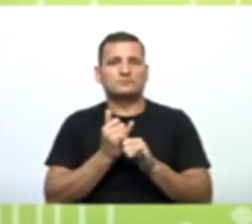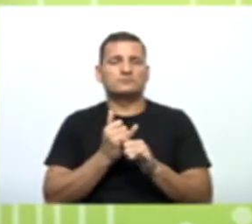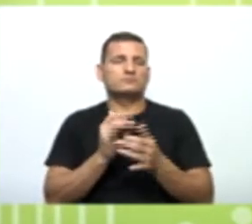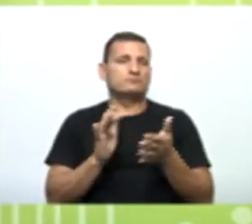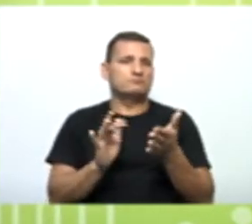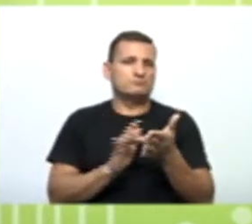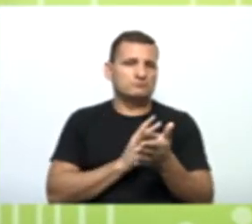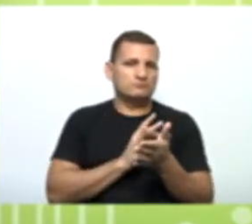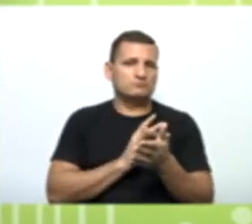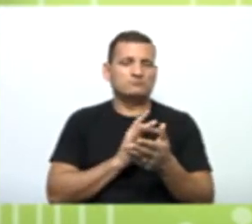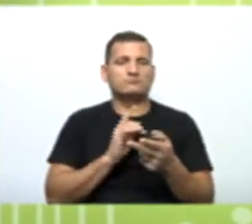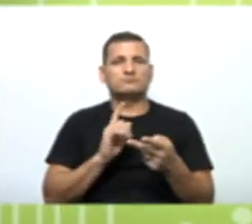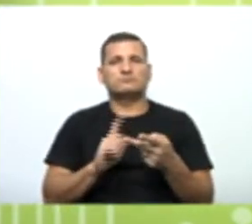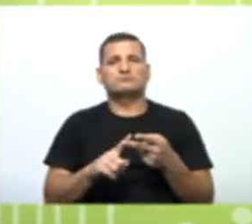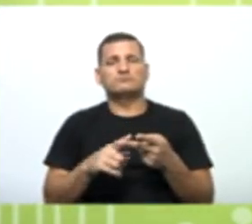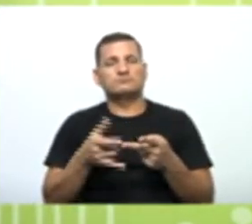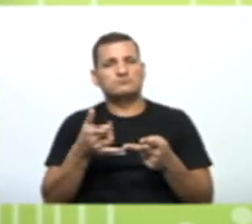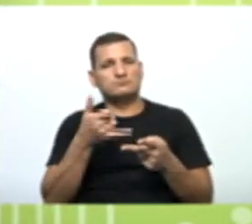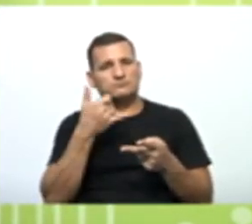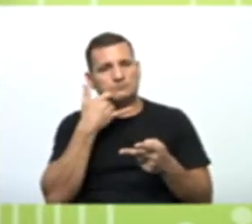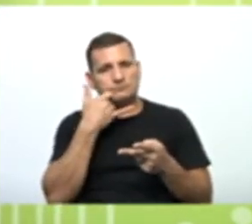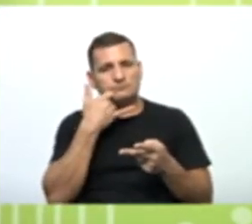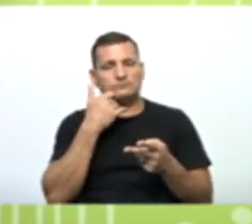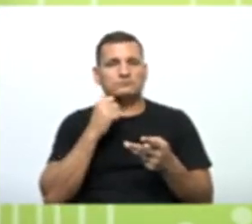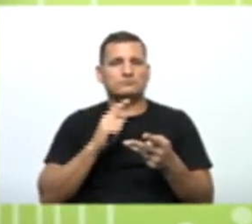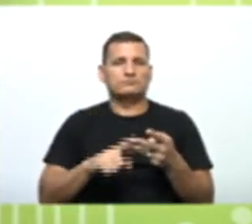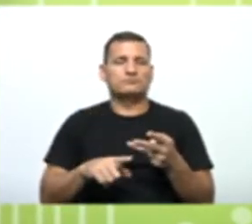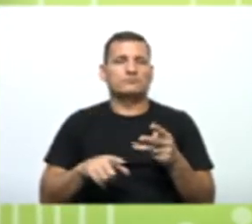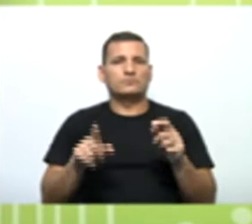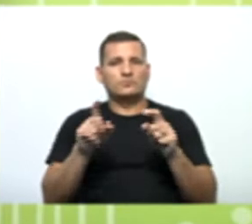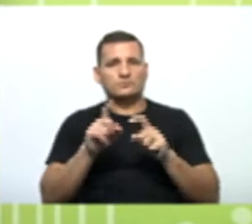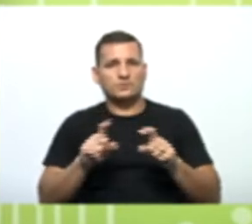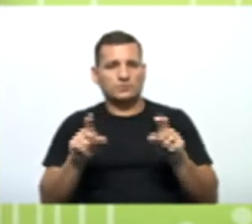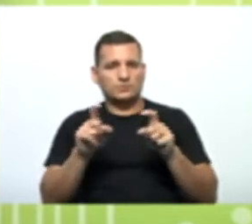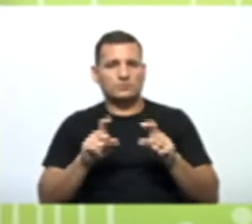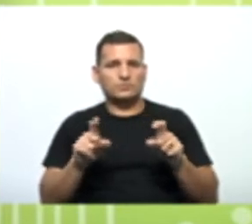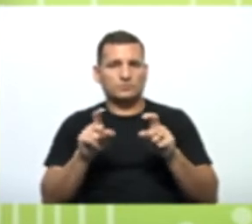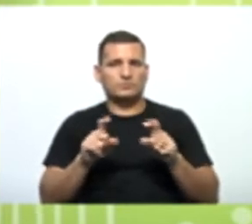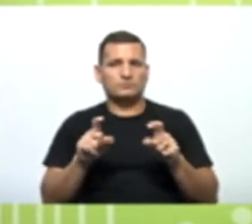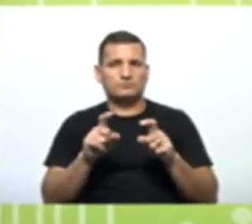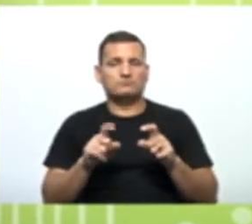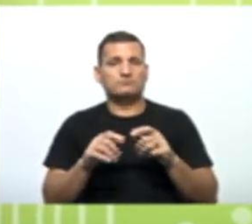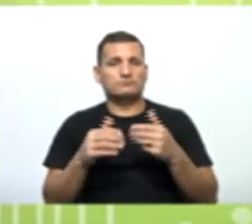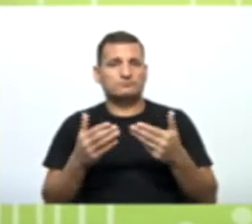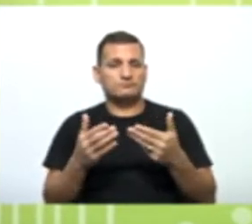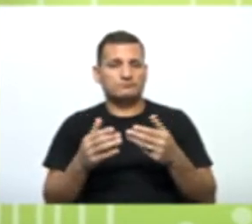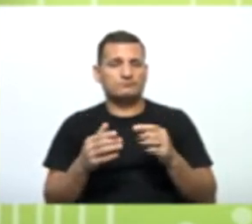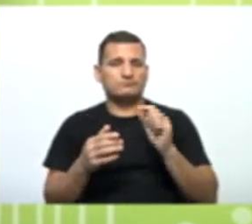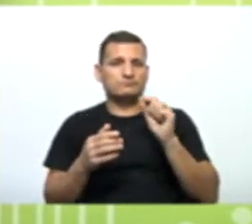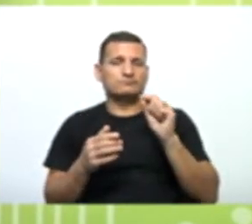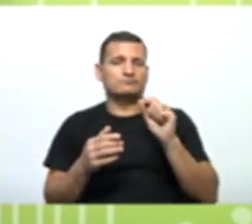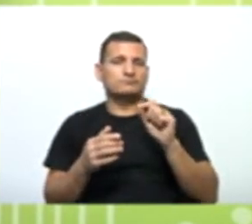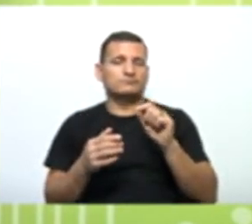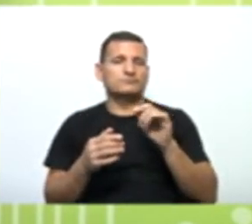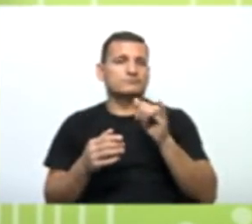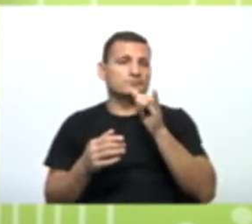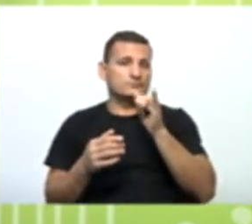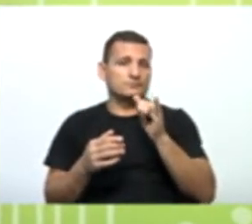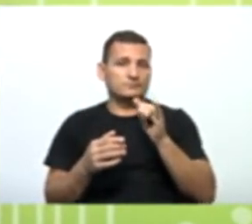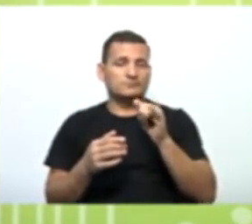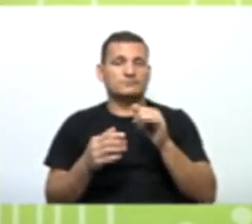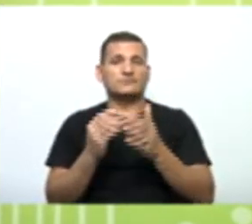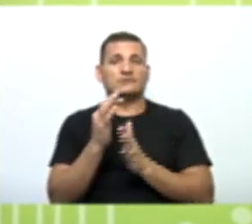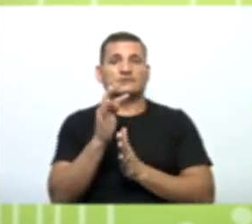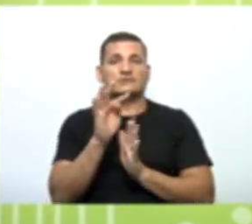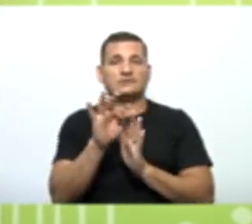smartphone, ou no tablet, ou no computador. Aí o que acontece? Você justifica um texto, por exemplo.